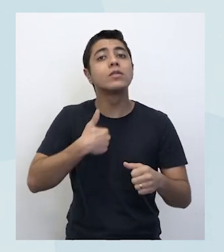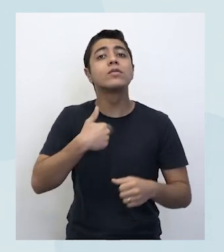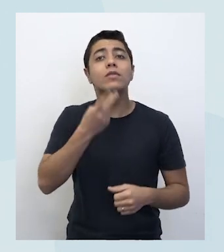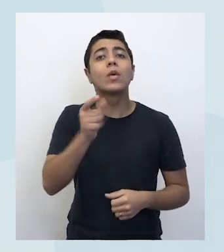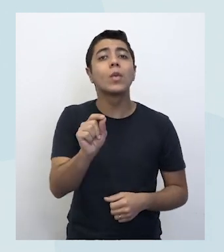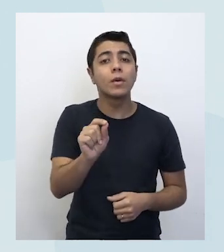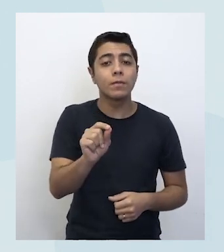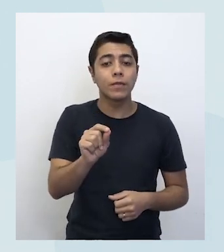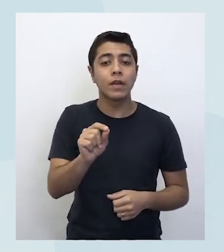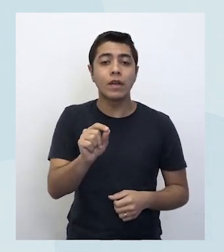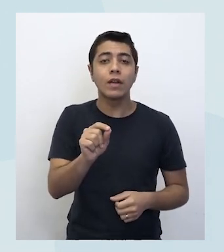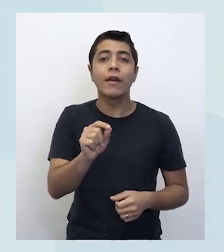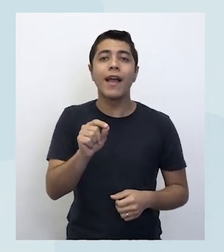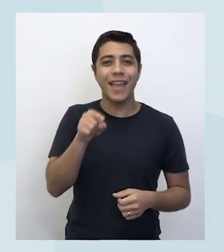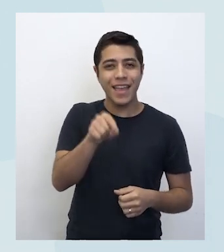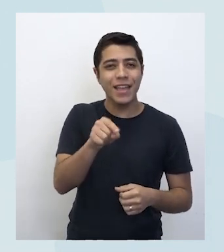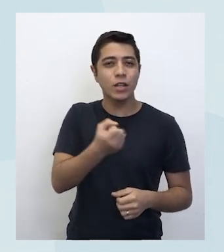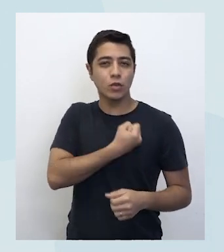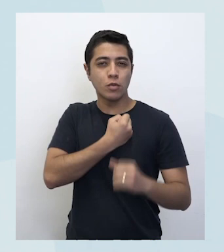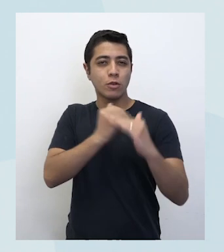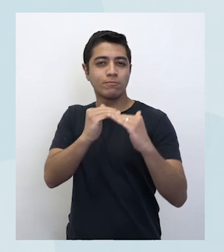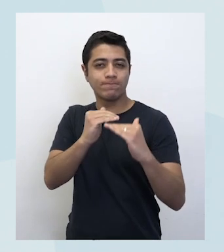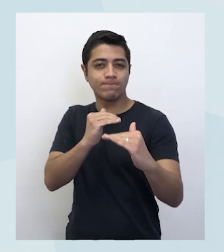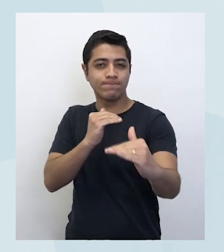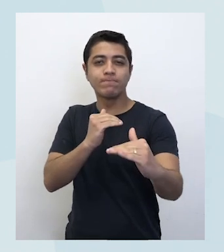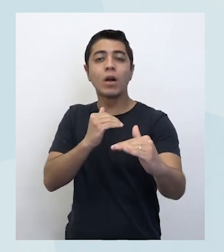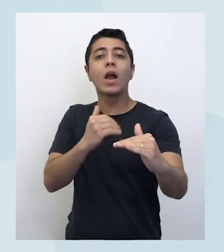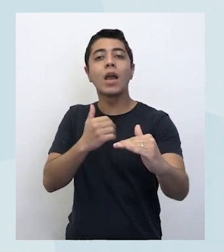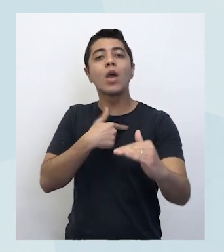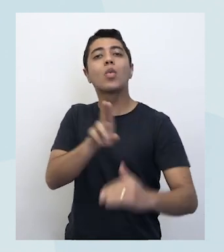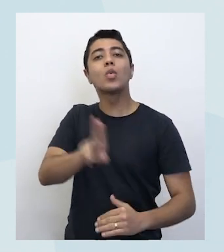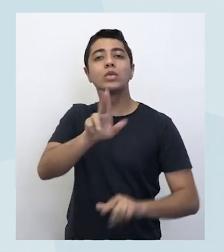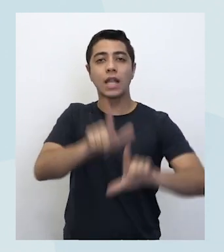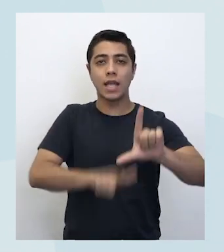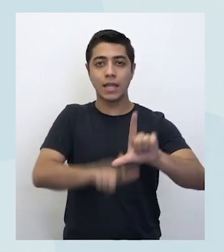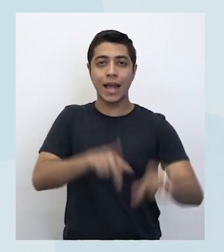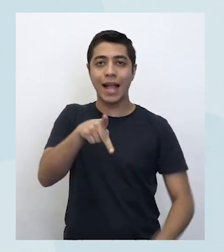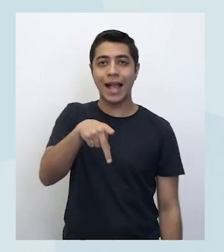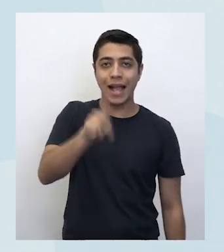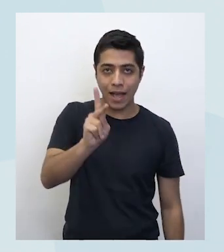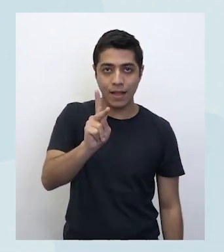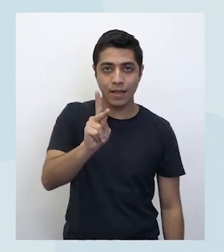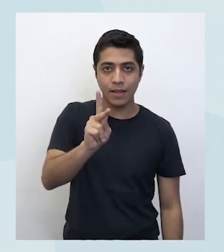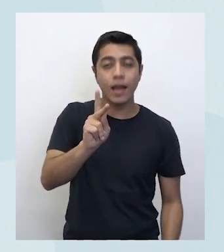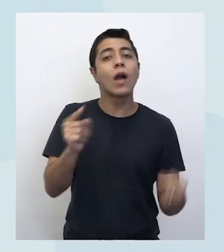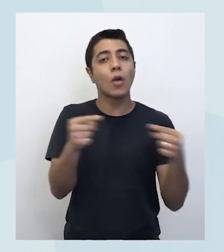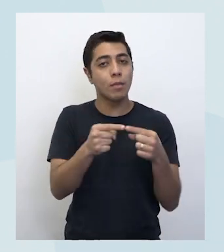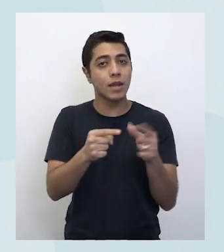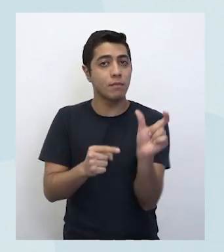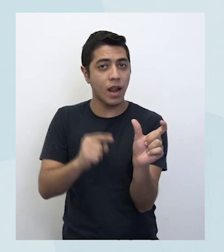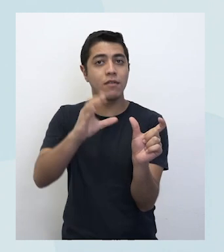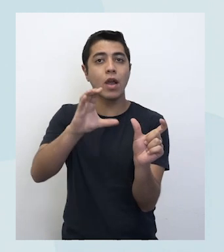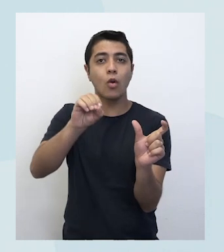que eu vou simbolizar pela letra K, K de constante. Por que C? Porque eu estou trabalhando com quem? Com